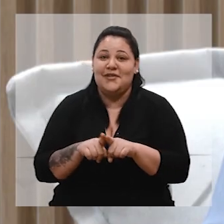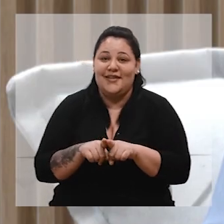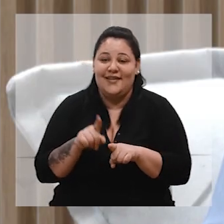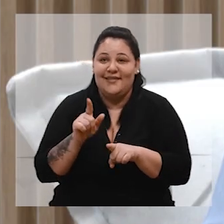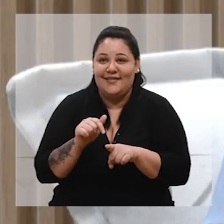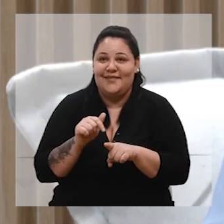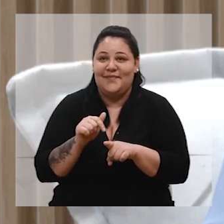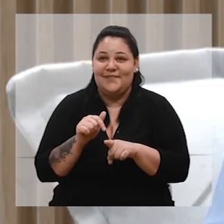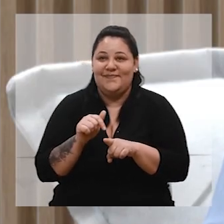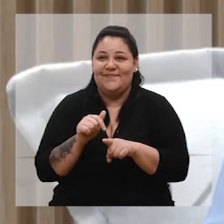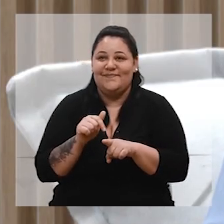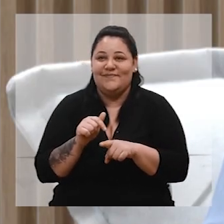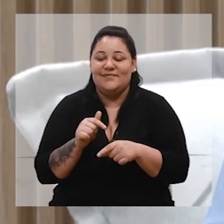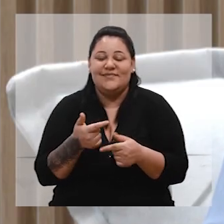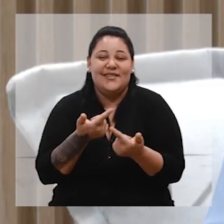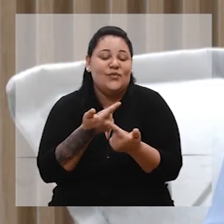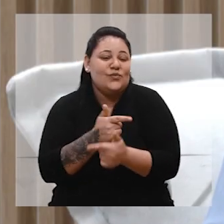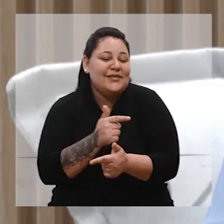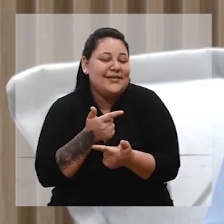né?